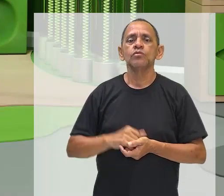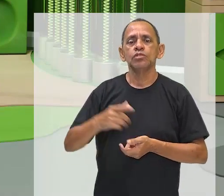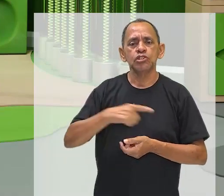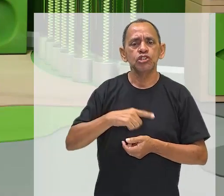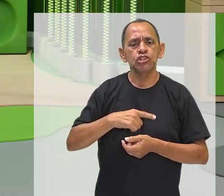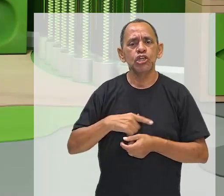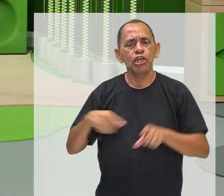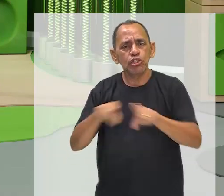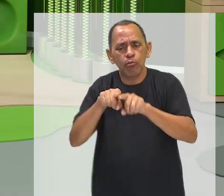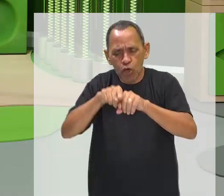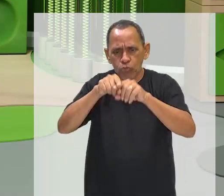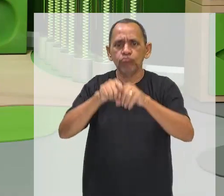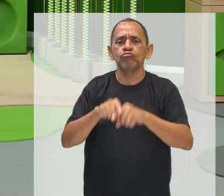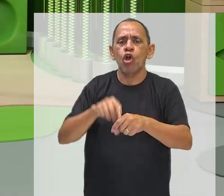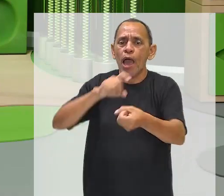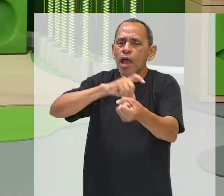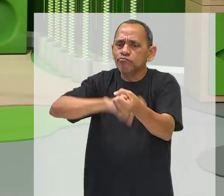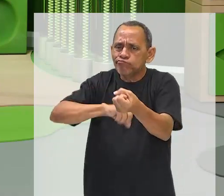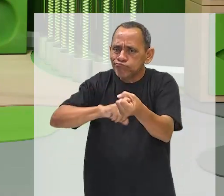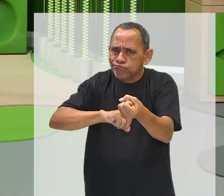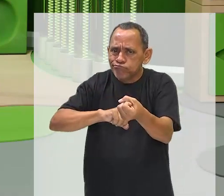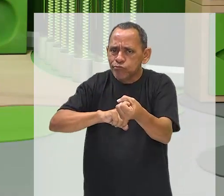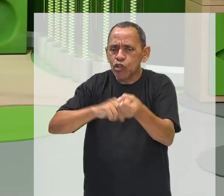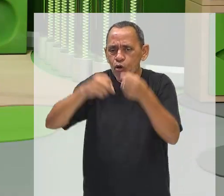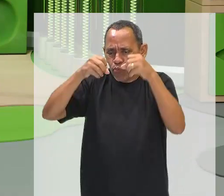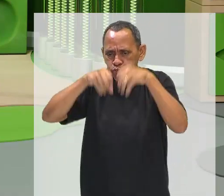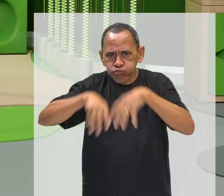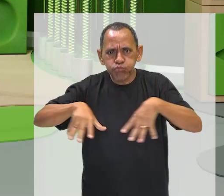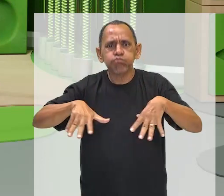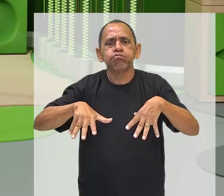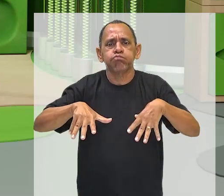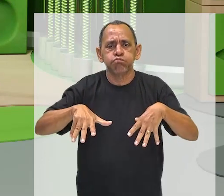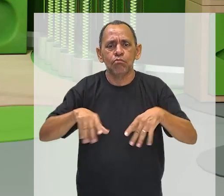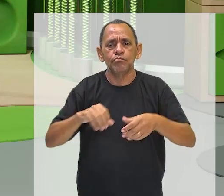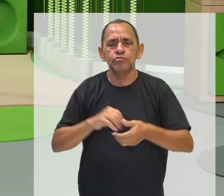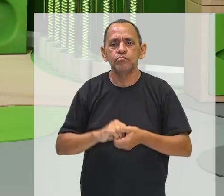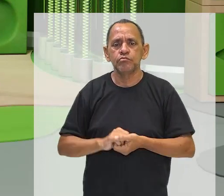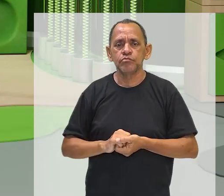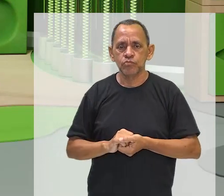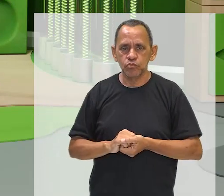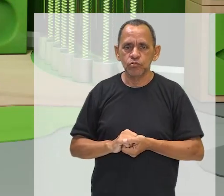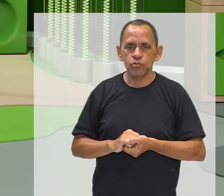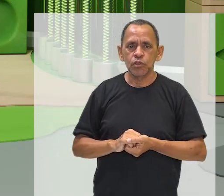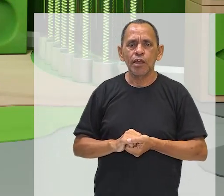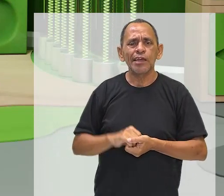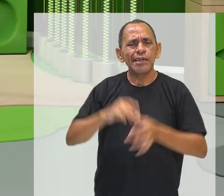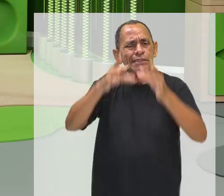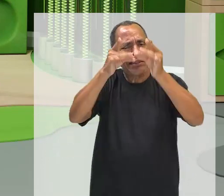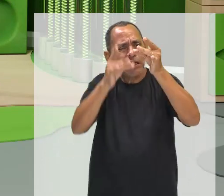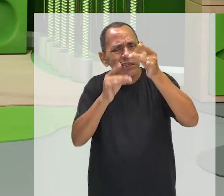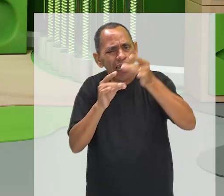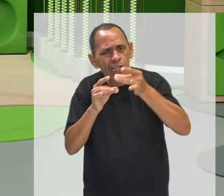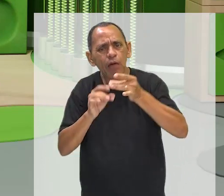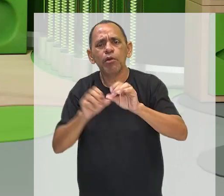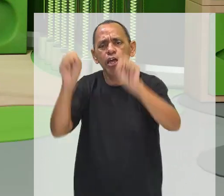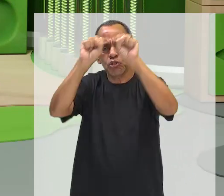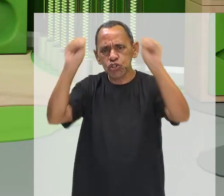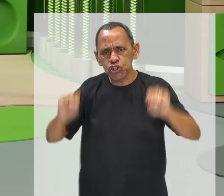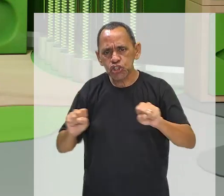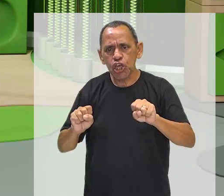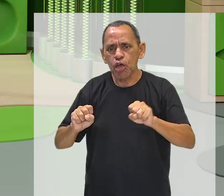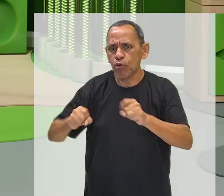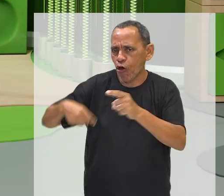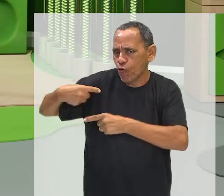dos vasos sanguíneos, por exemplo. Mas a gente vai estudar com mais detalhes o sistema reprodutor masculino. E aí a